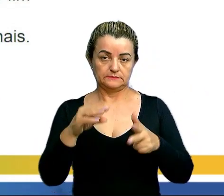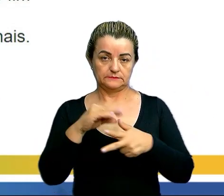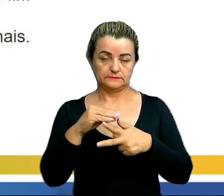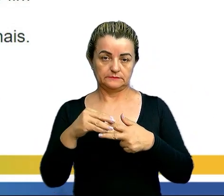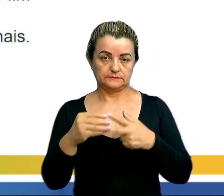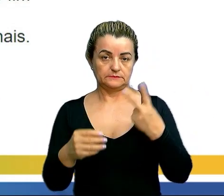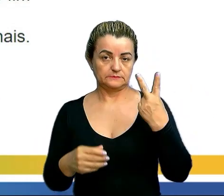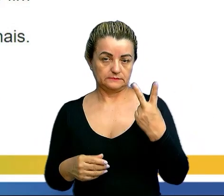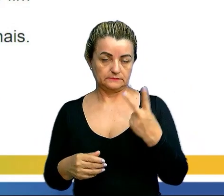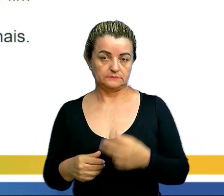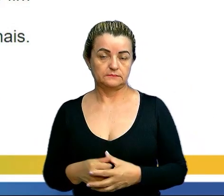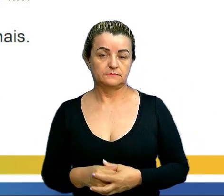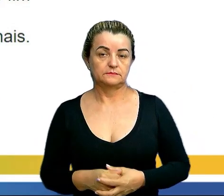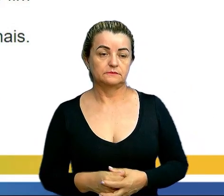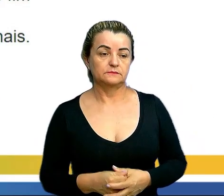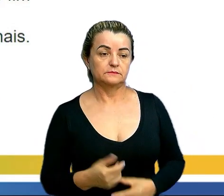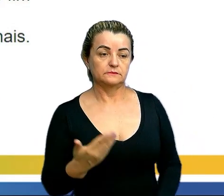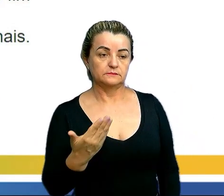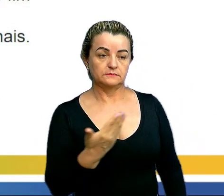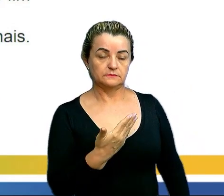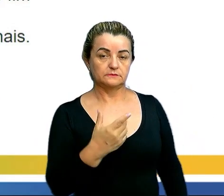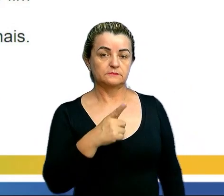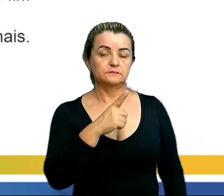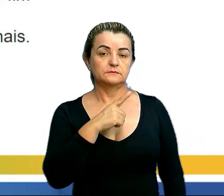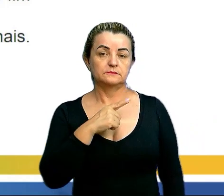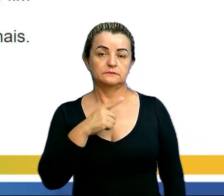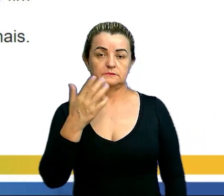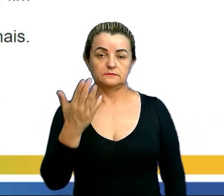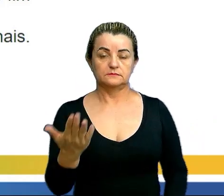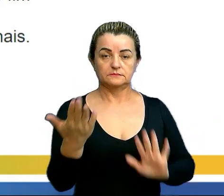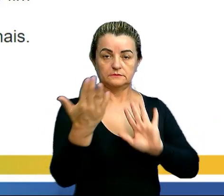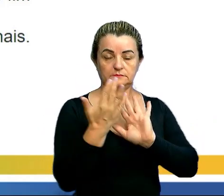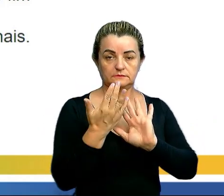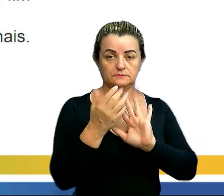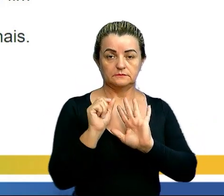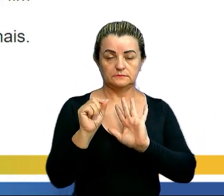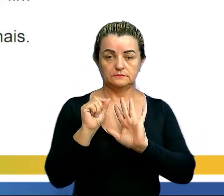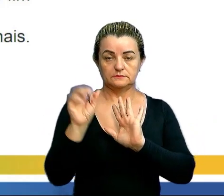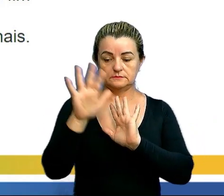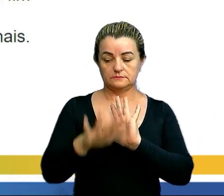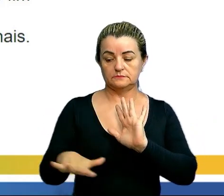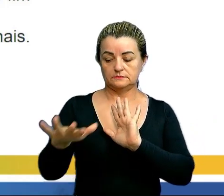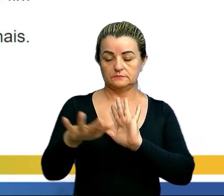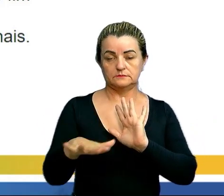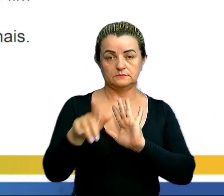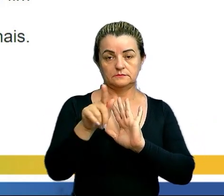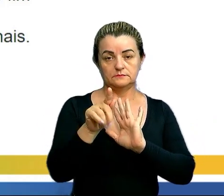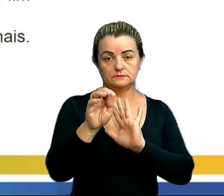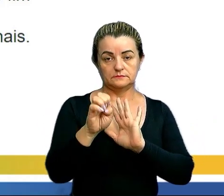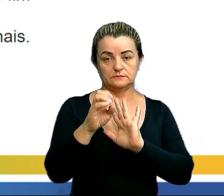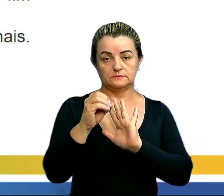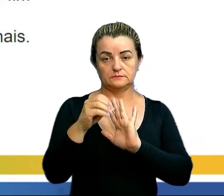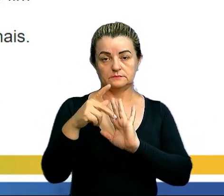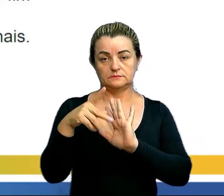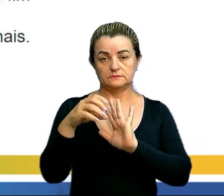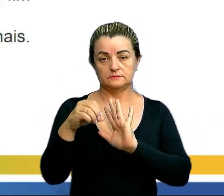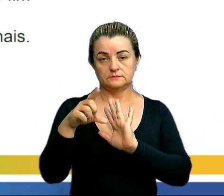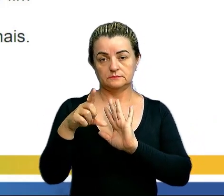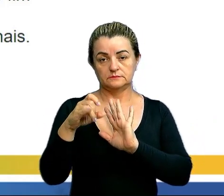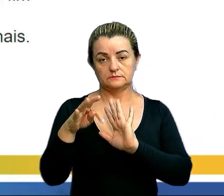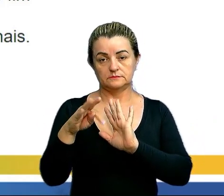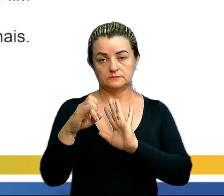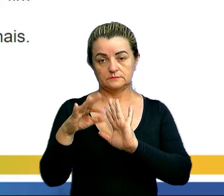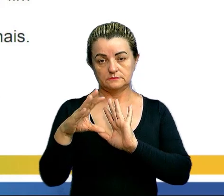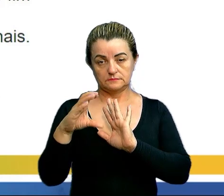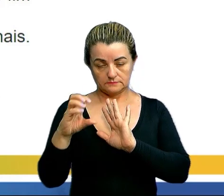duas questões de Enem, né? E olha só, ela já vem trazer de cara aí, né, o cenário geopolítico e a OTAN, né, no nosso texto